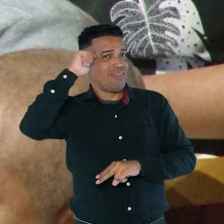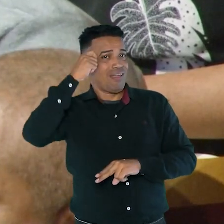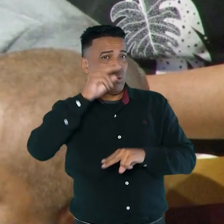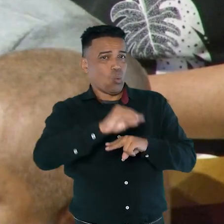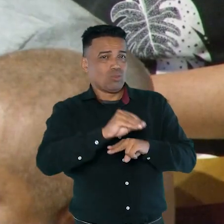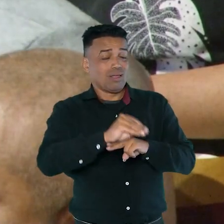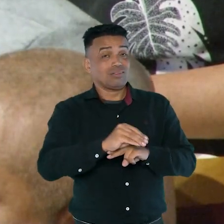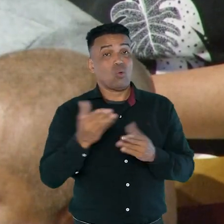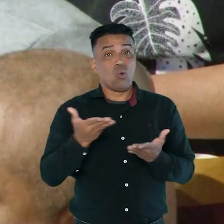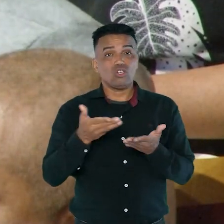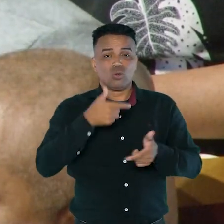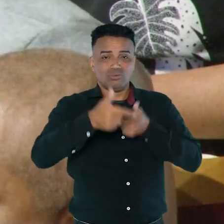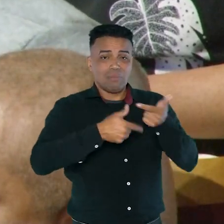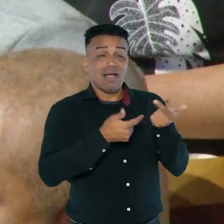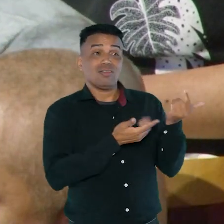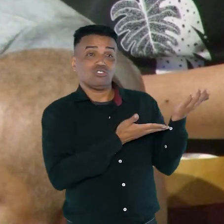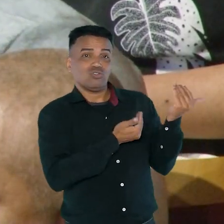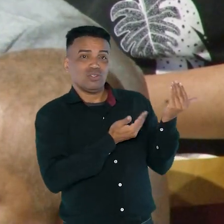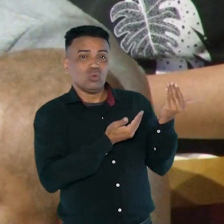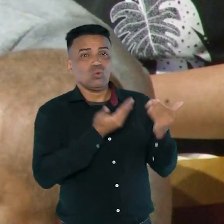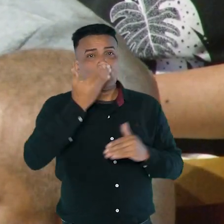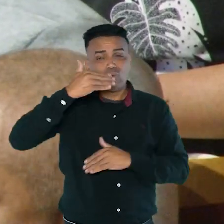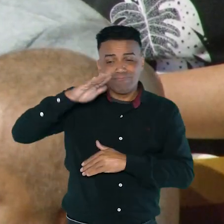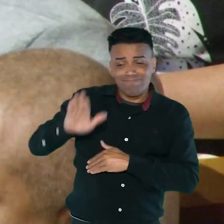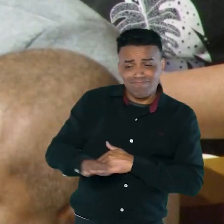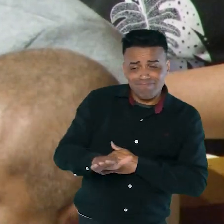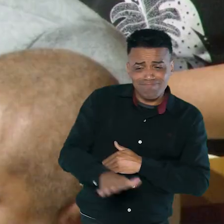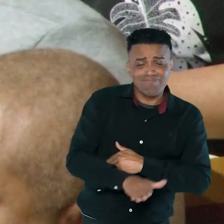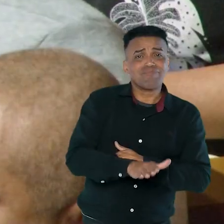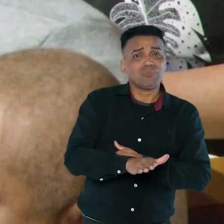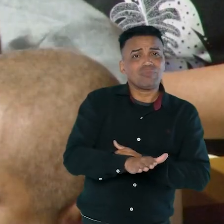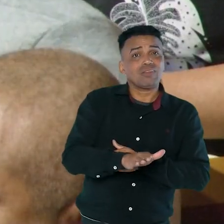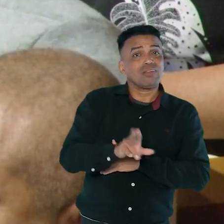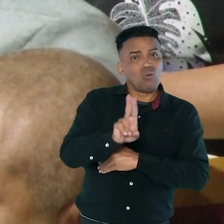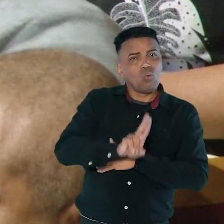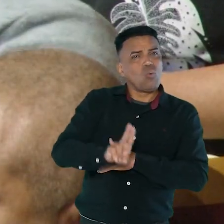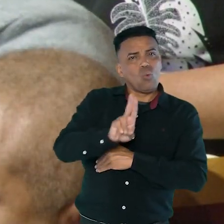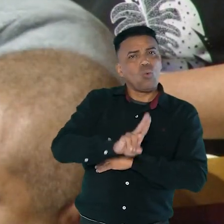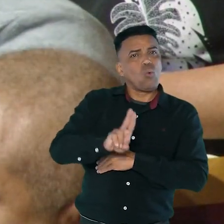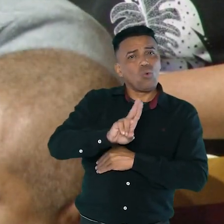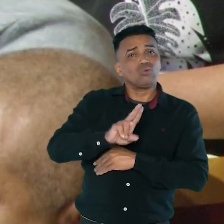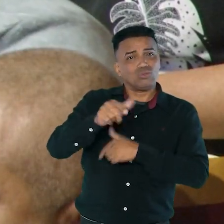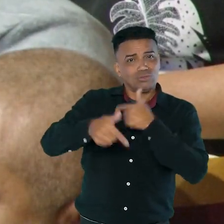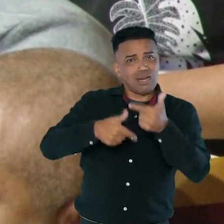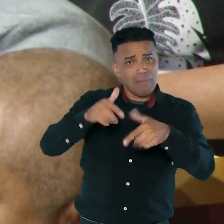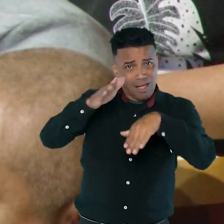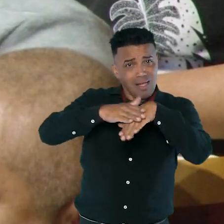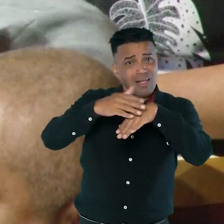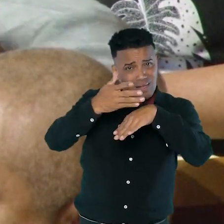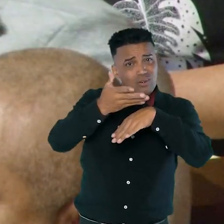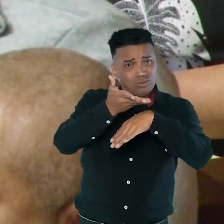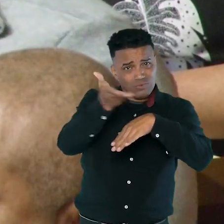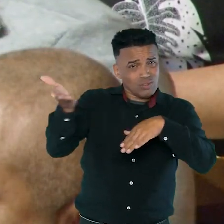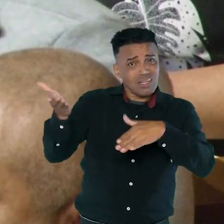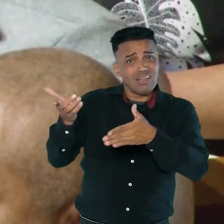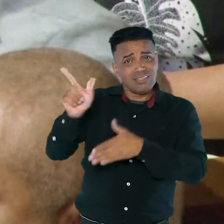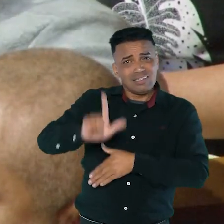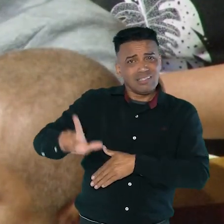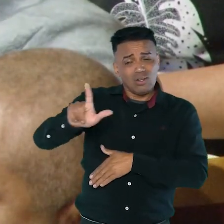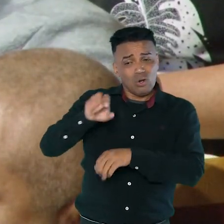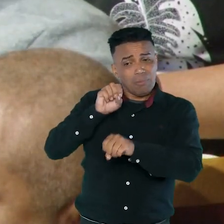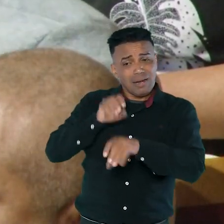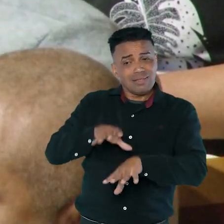hoje eu trabalho com a juventude, com as crianças, e eu uso o trabalho de vocês para